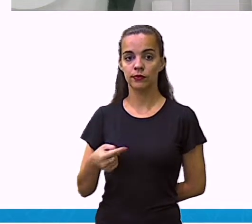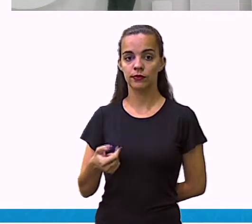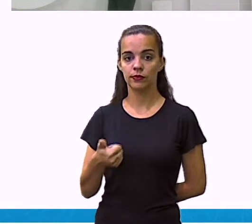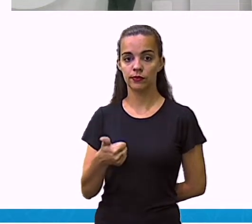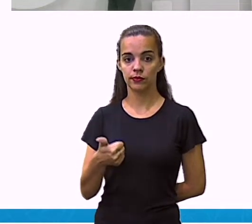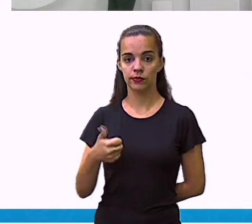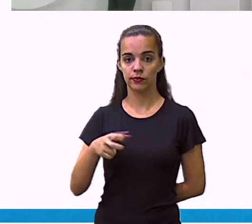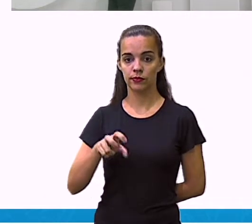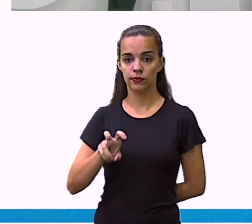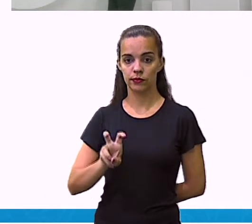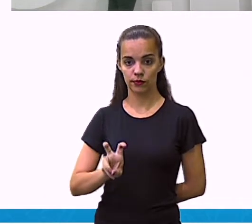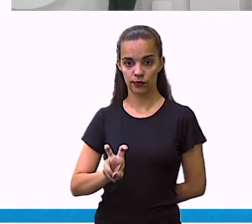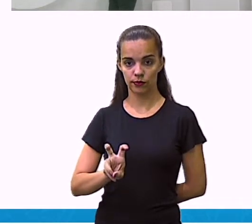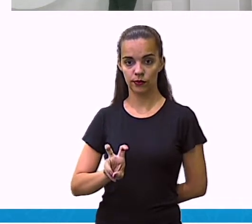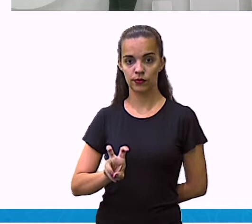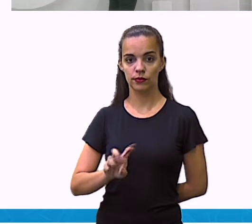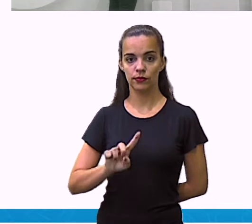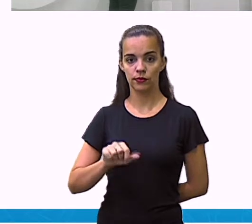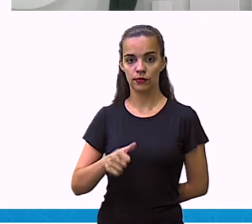15,